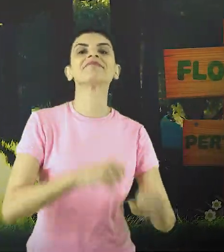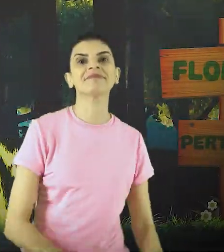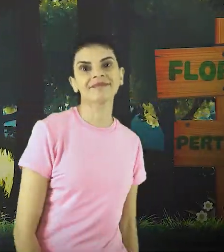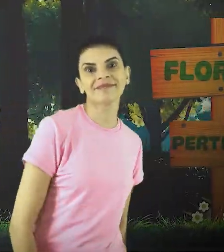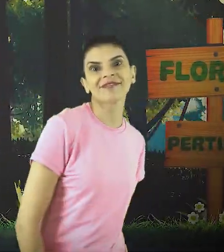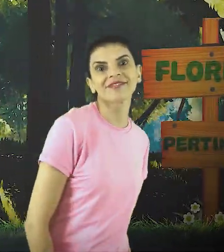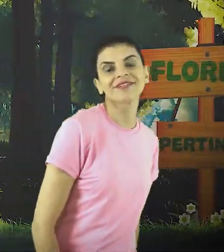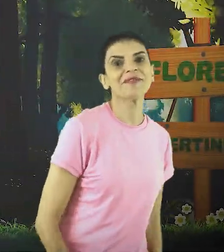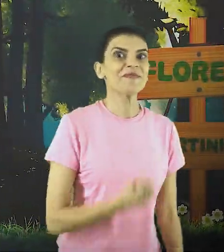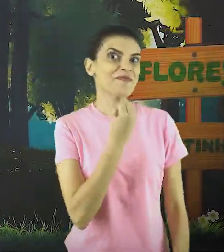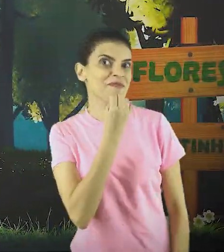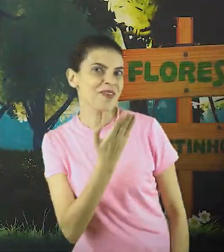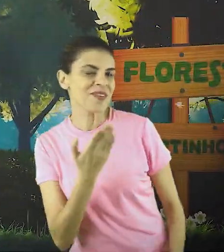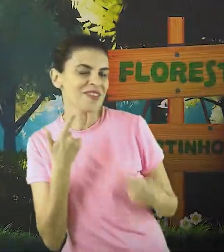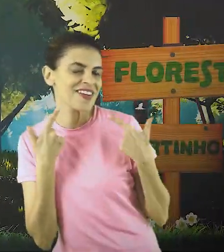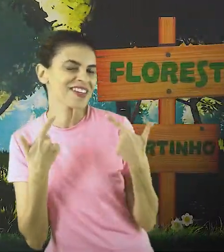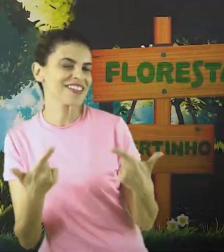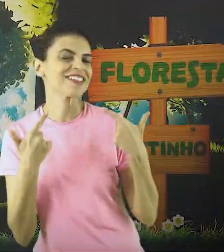Boa sorte,